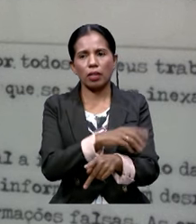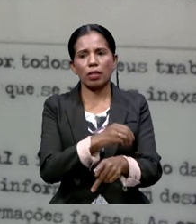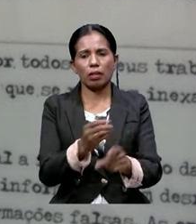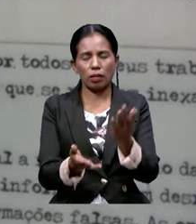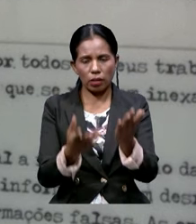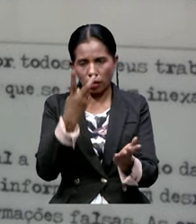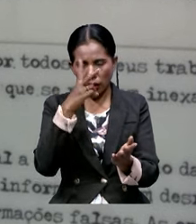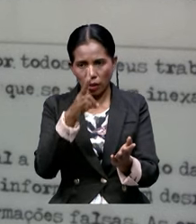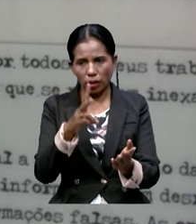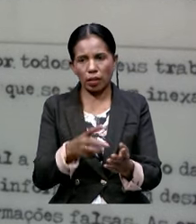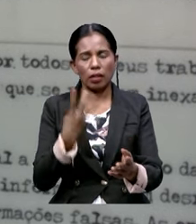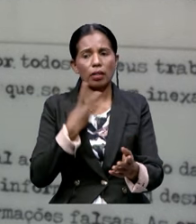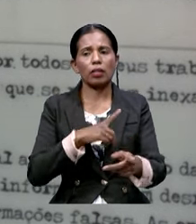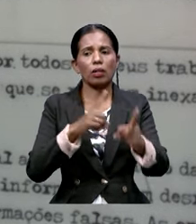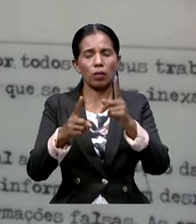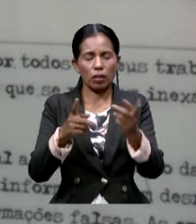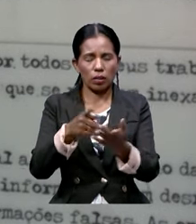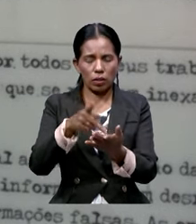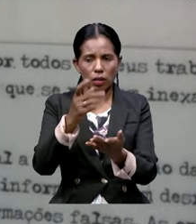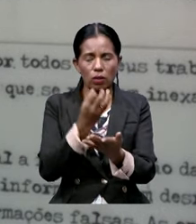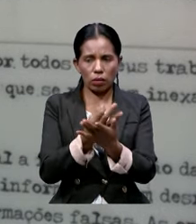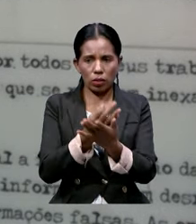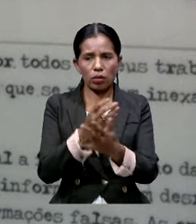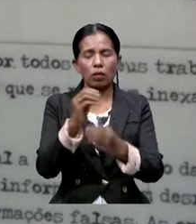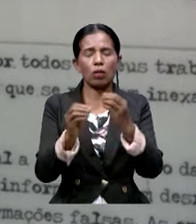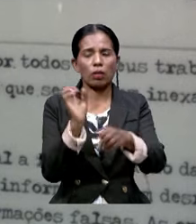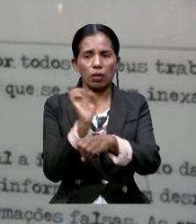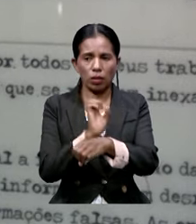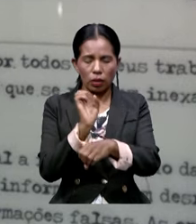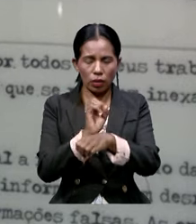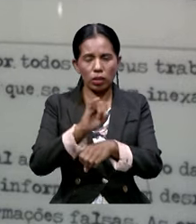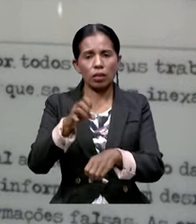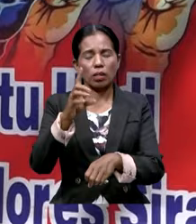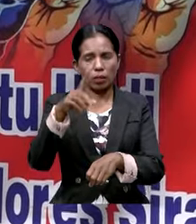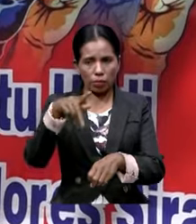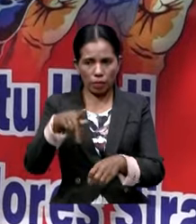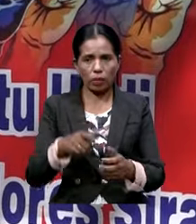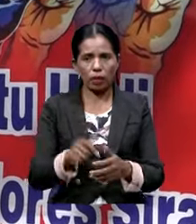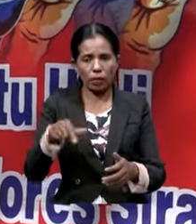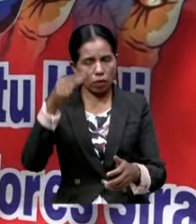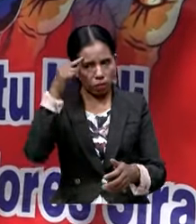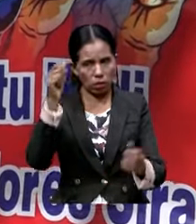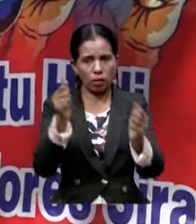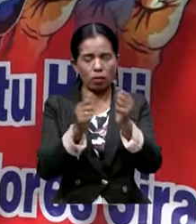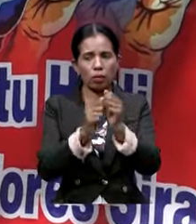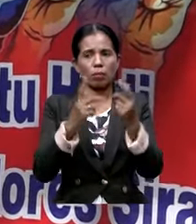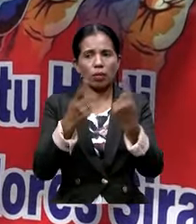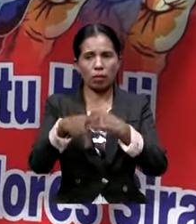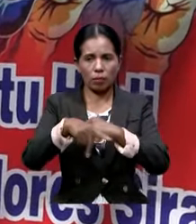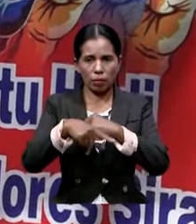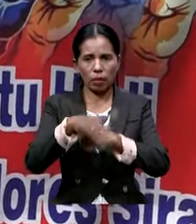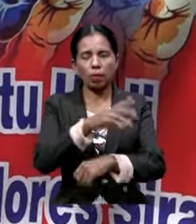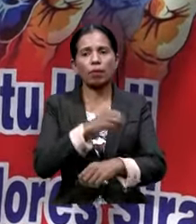halidia ito kulia salário mínimo ito kulia kono ba ekonomia ito kulia kono ba GDP antes ne governo hamuto ko setor privado no